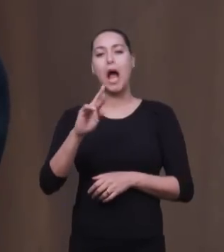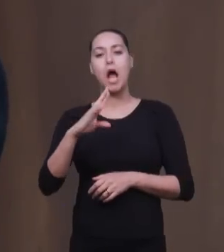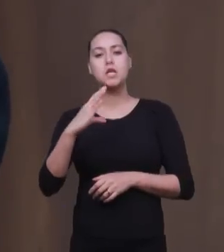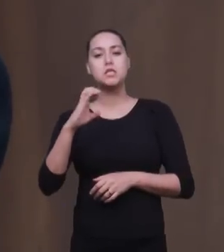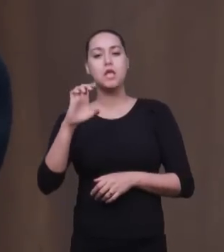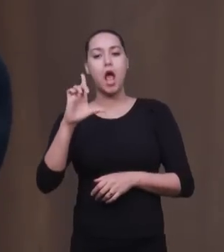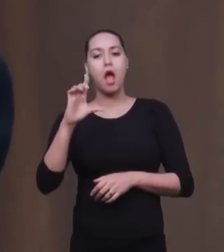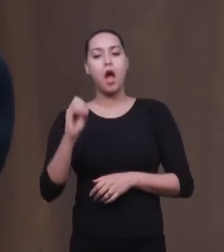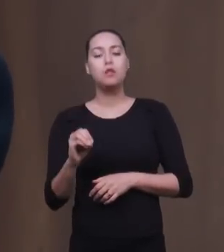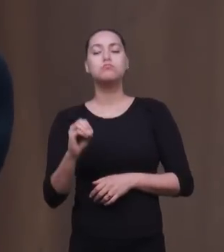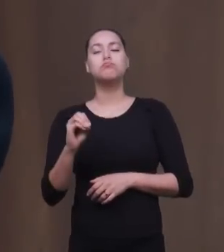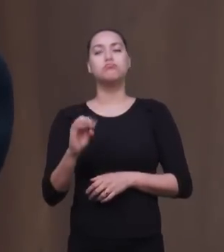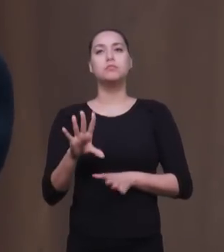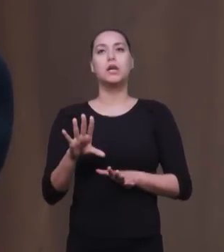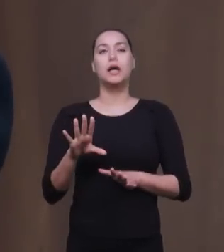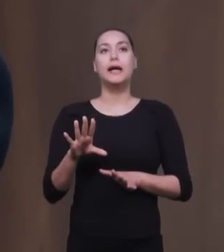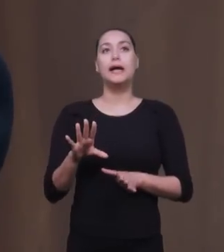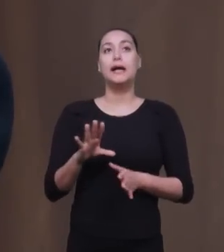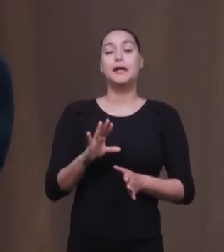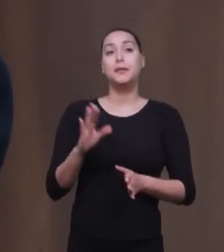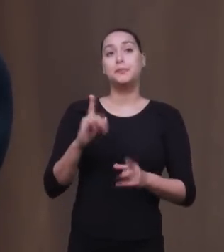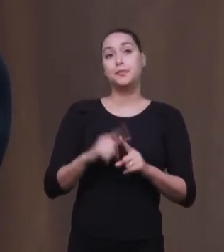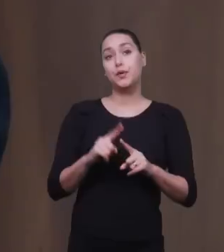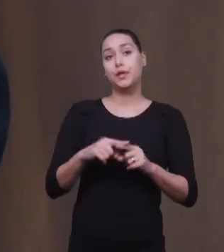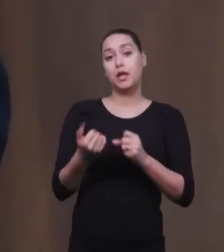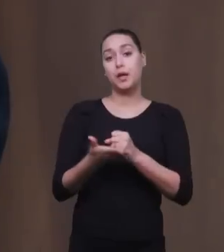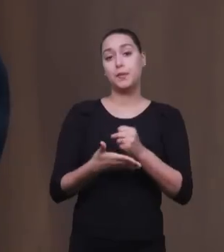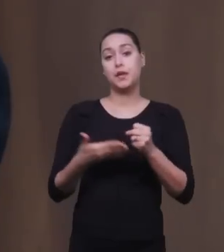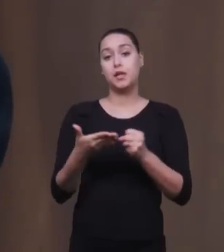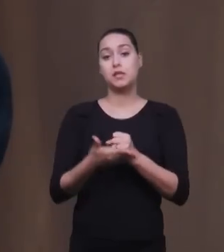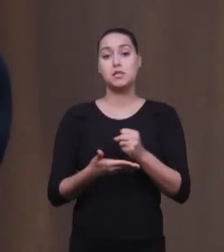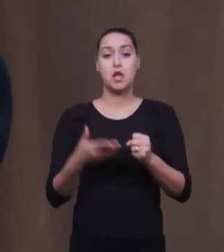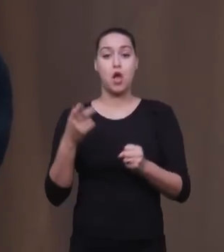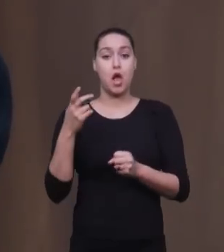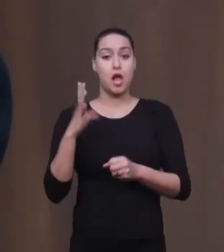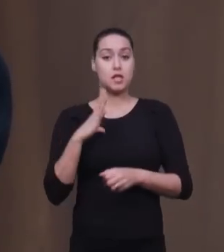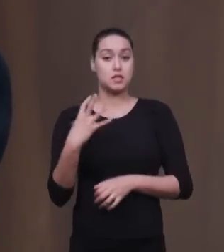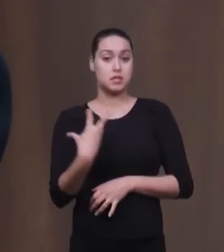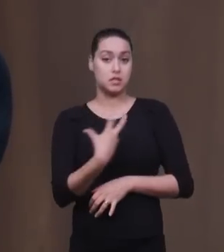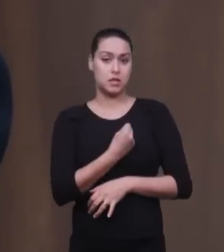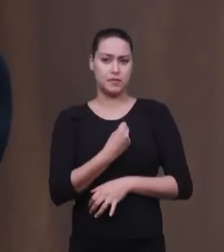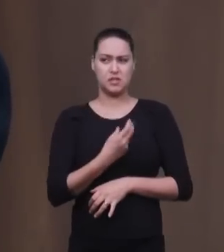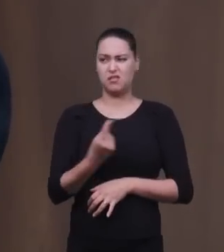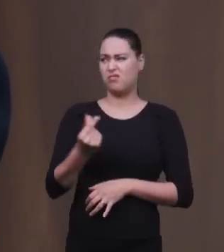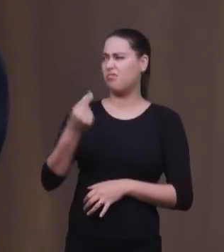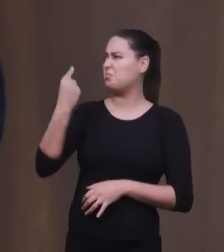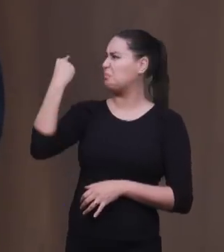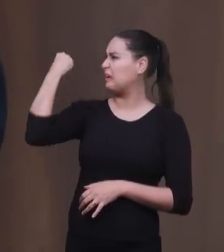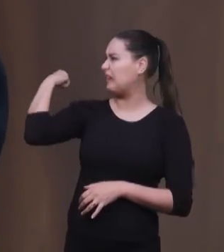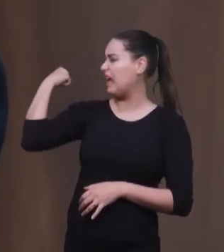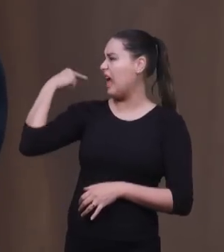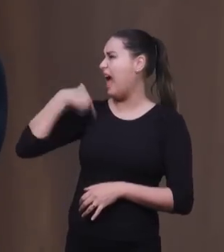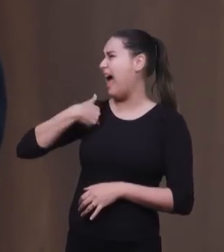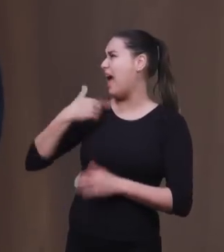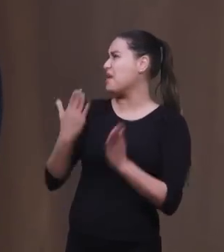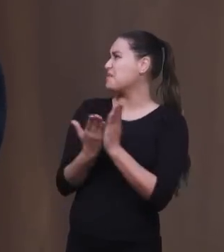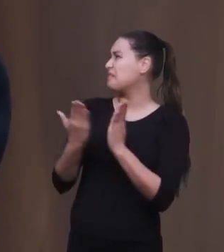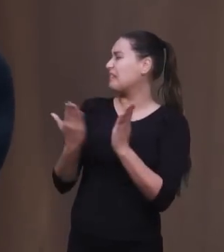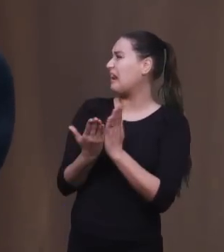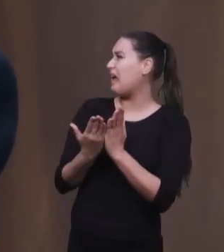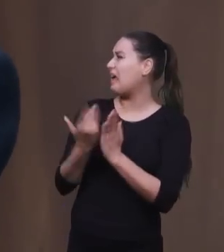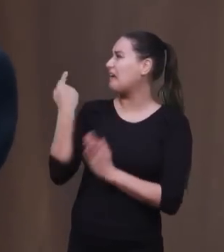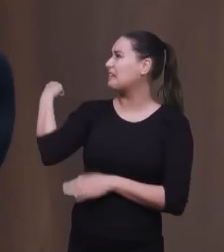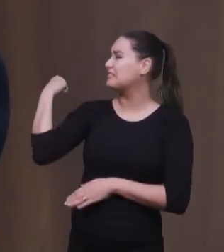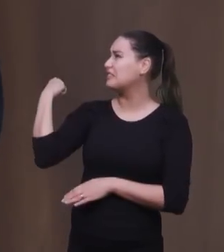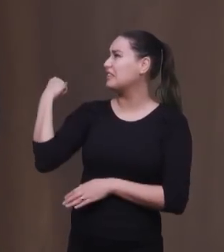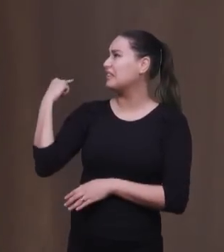fez, ela é muito fundamental na questão de entendimento de que salvação não é uma coisa que ficou no passado. Eu fui crente,